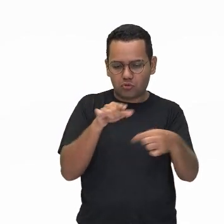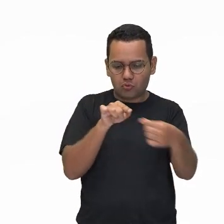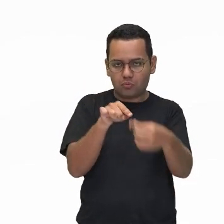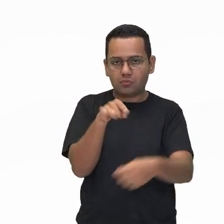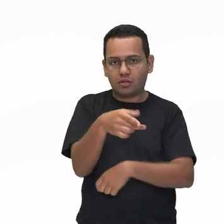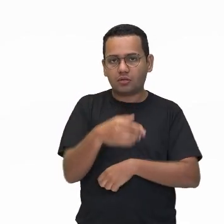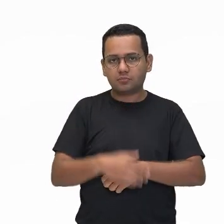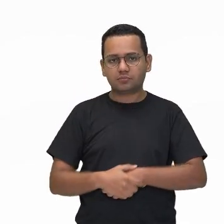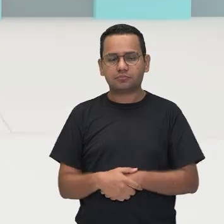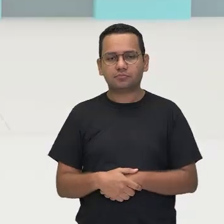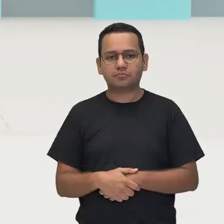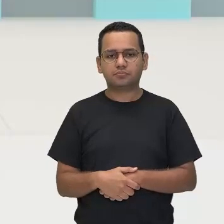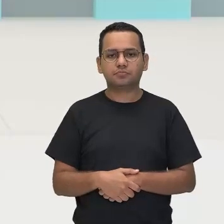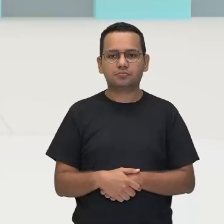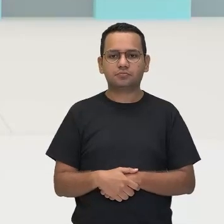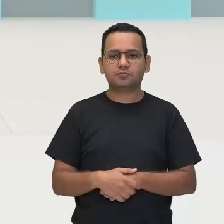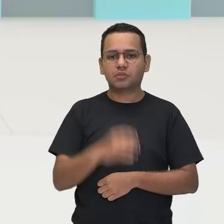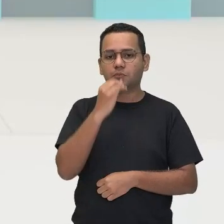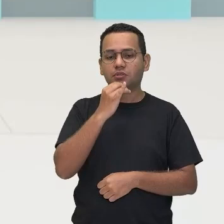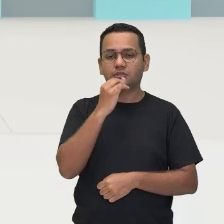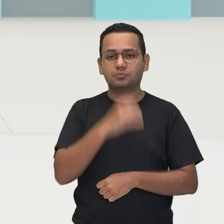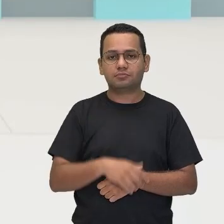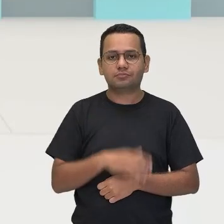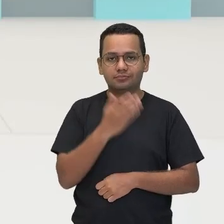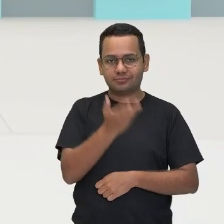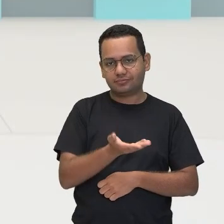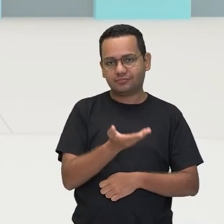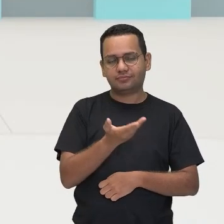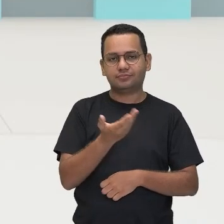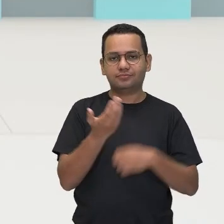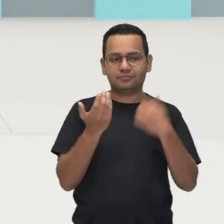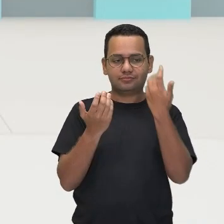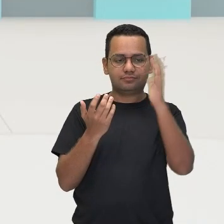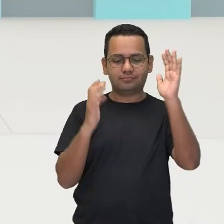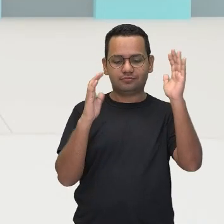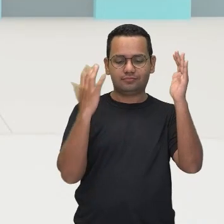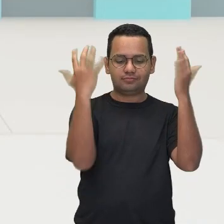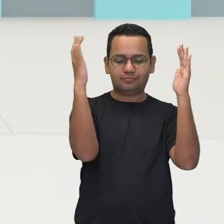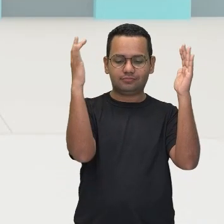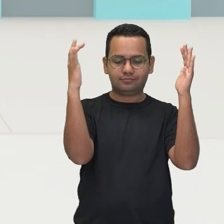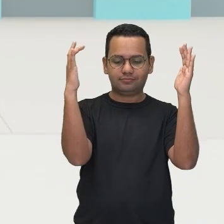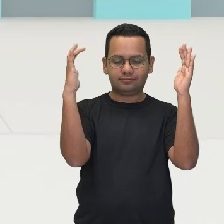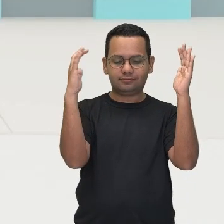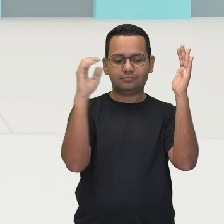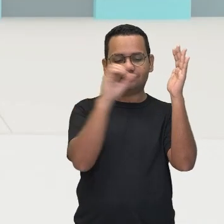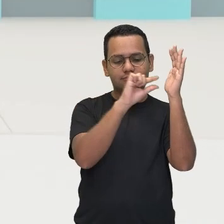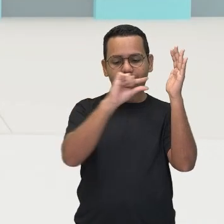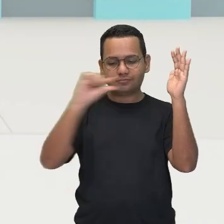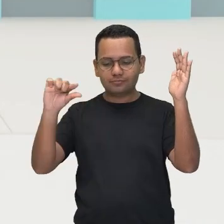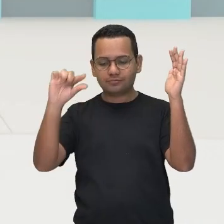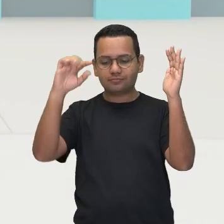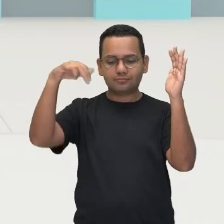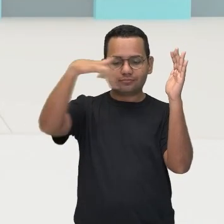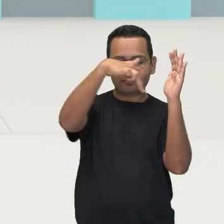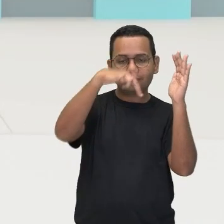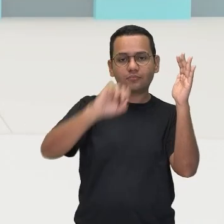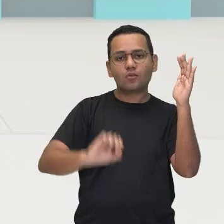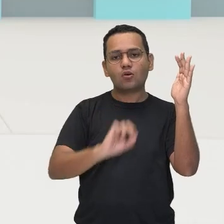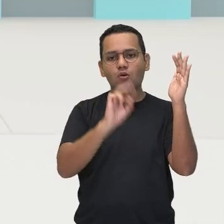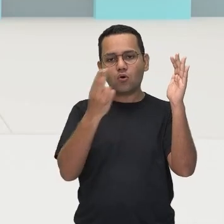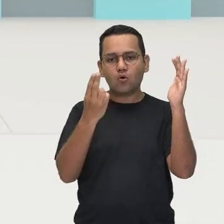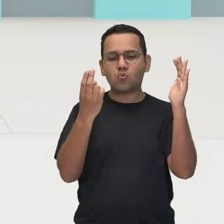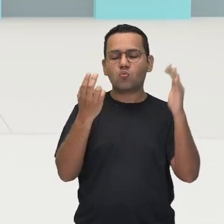terrestre Começando aqui com o arvorismo Né o arvorismo acrobático e também nós temos o arvorismo